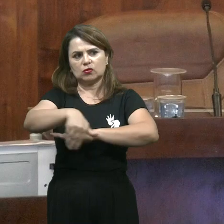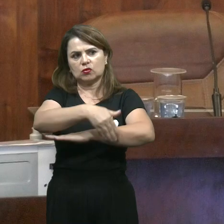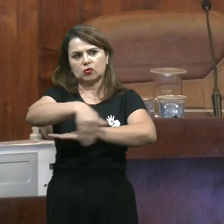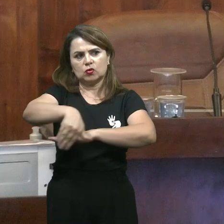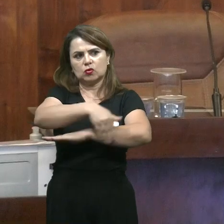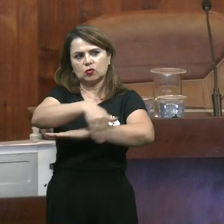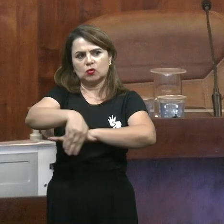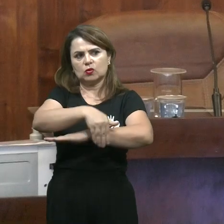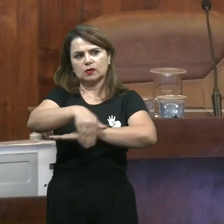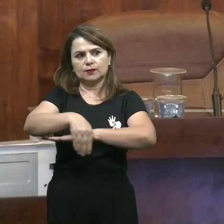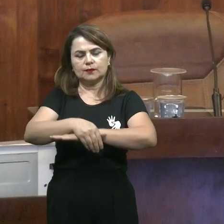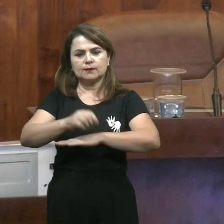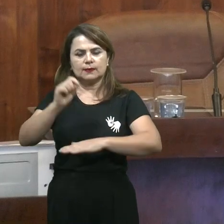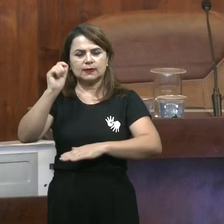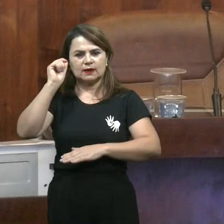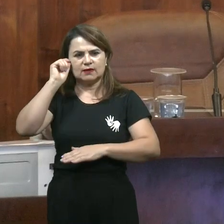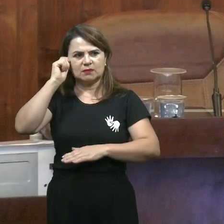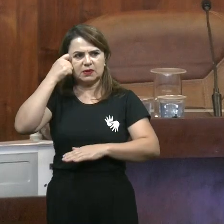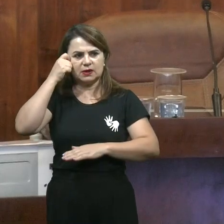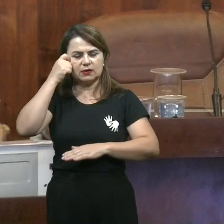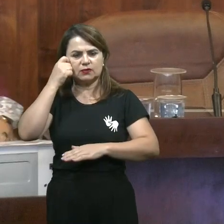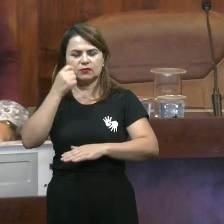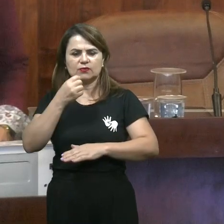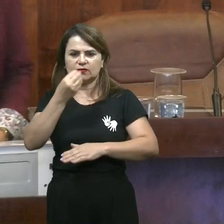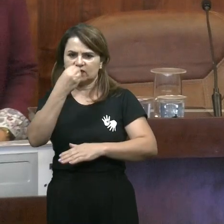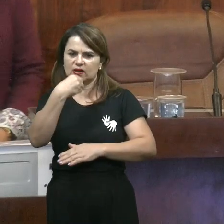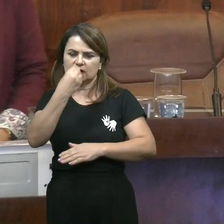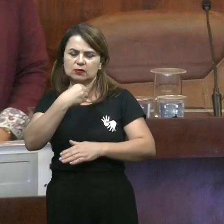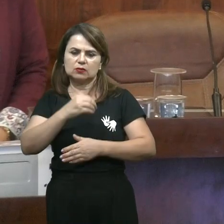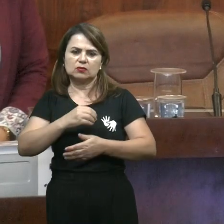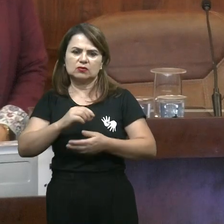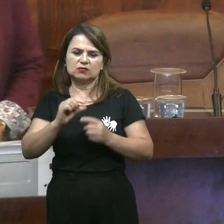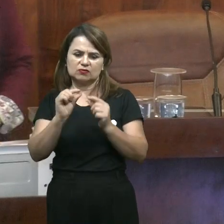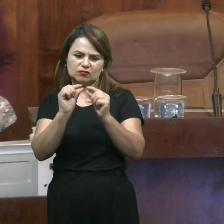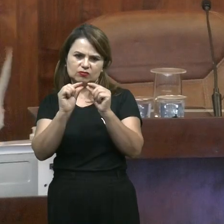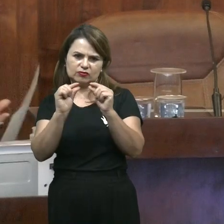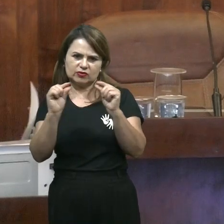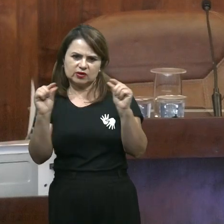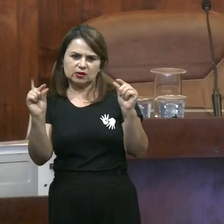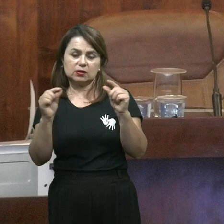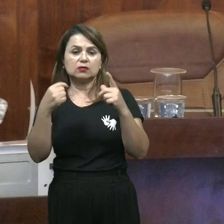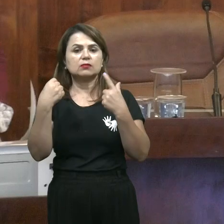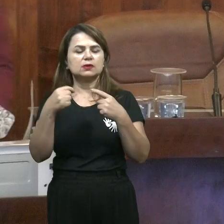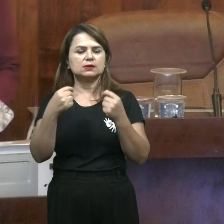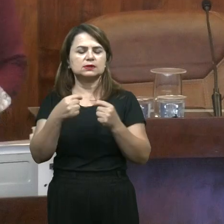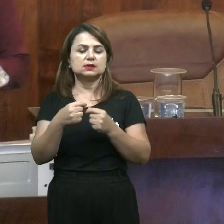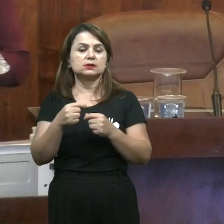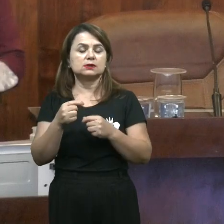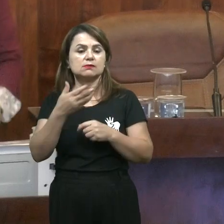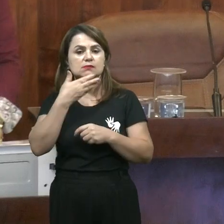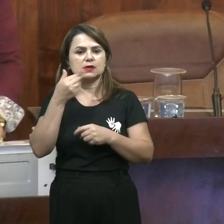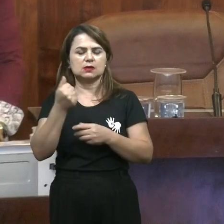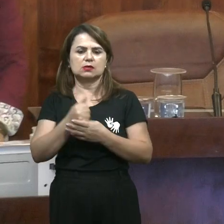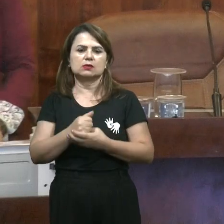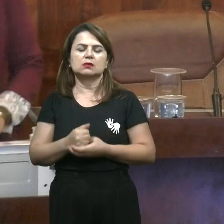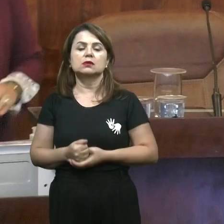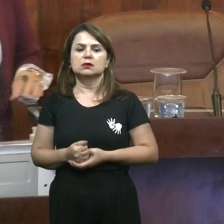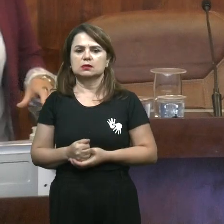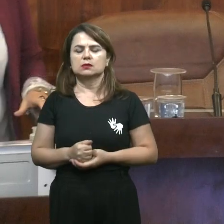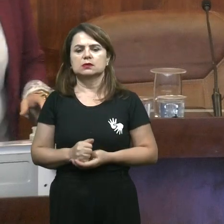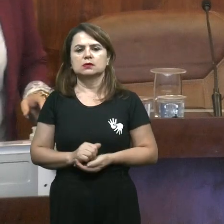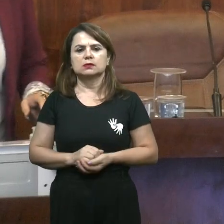remendos e depressões na camada asfáltica, visando atender as necessidades dos moradores daquela região.